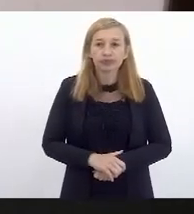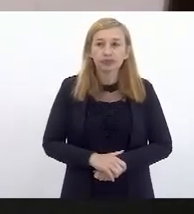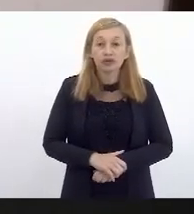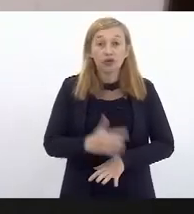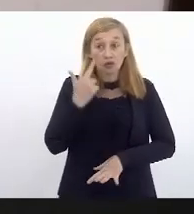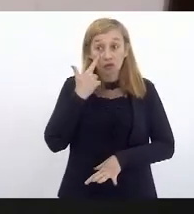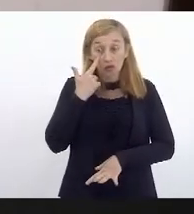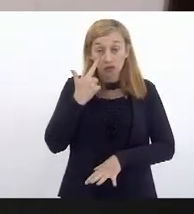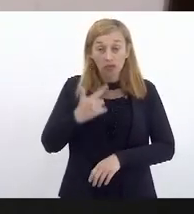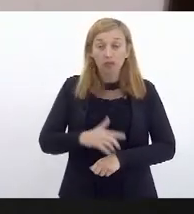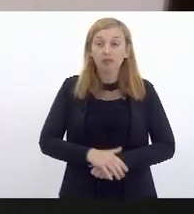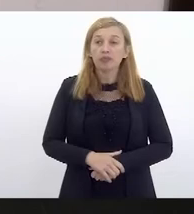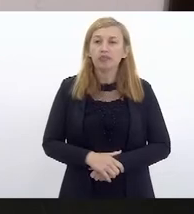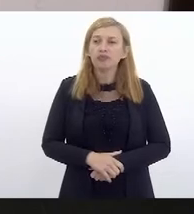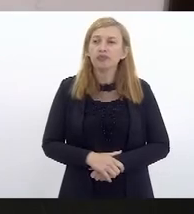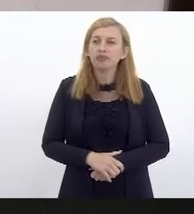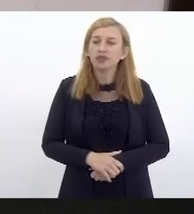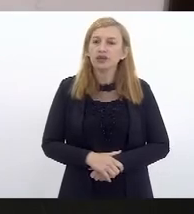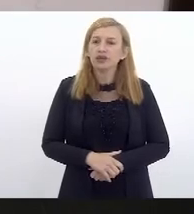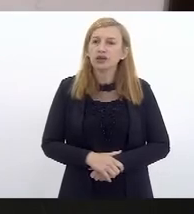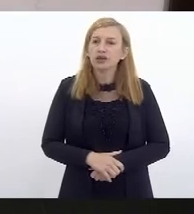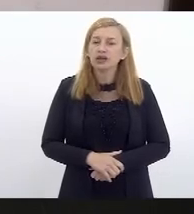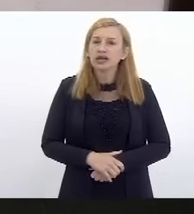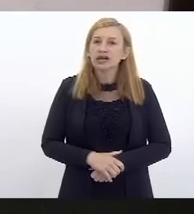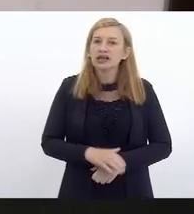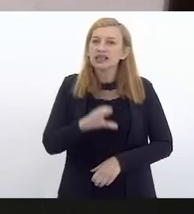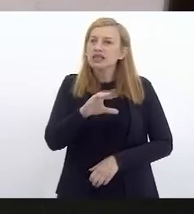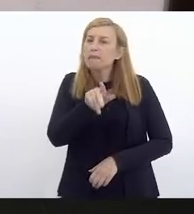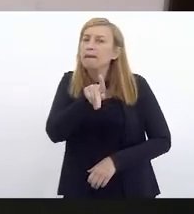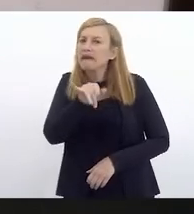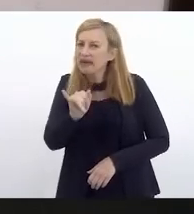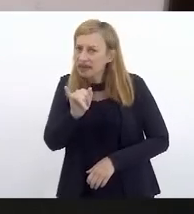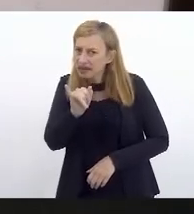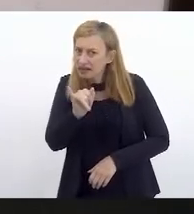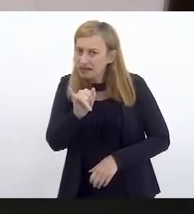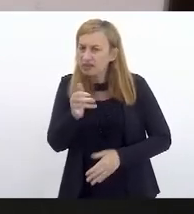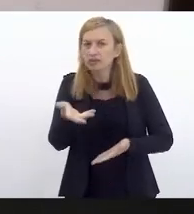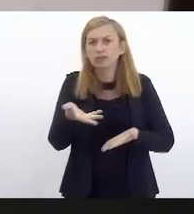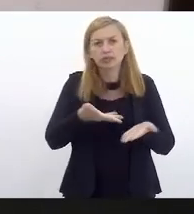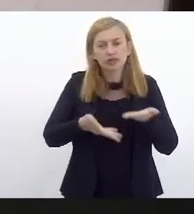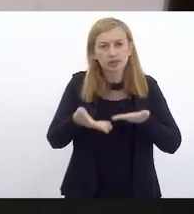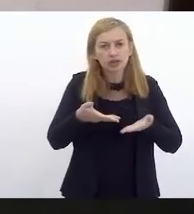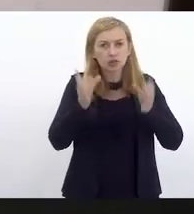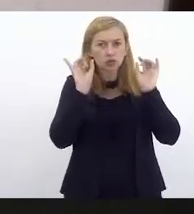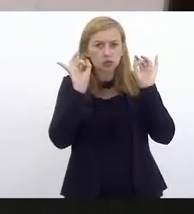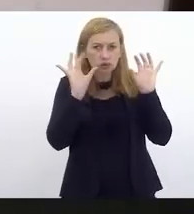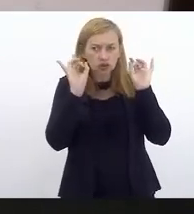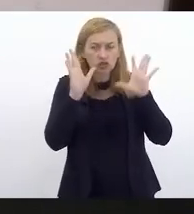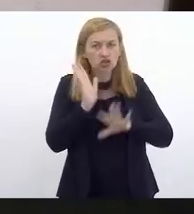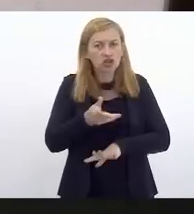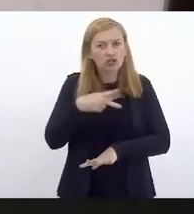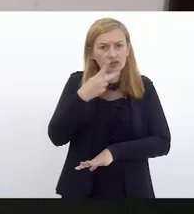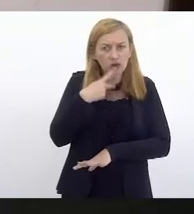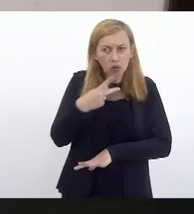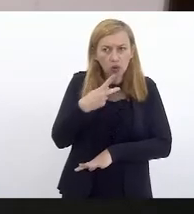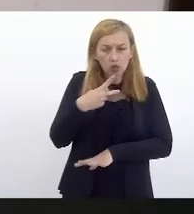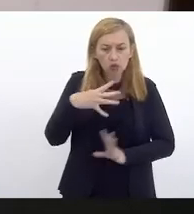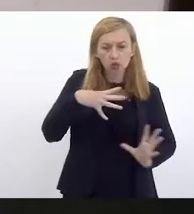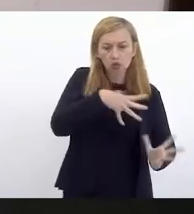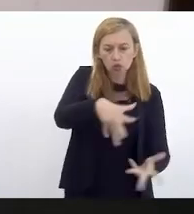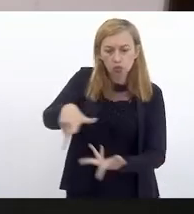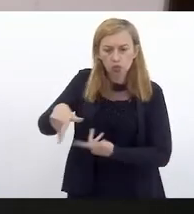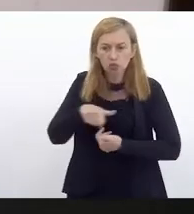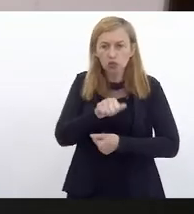só, esta CPI das participações especiais, já que você falou do mundo